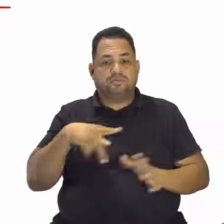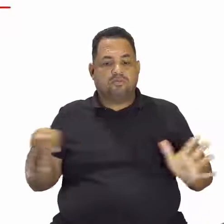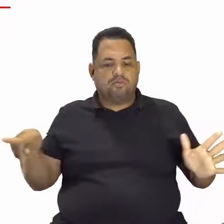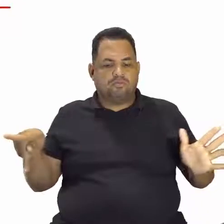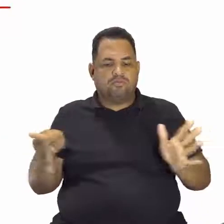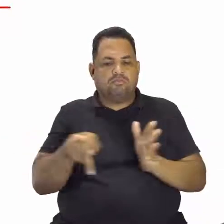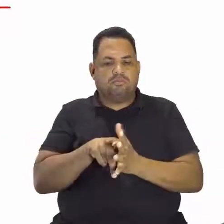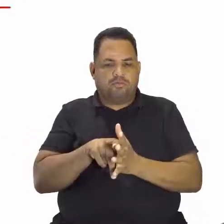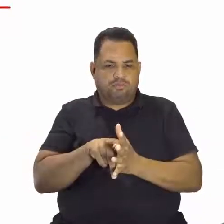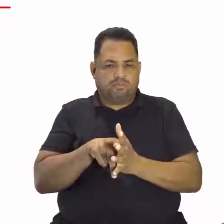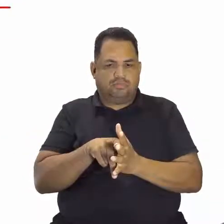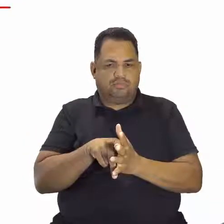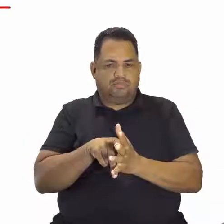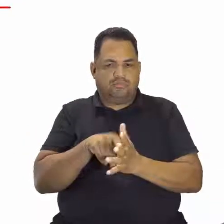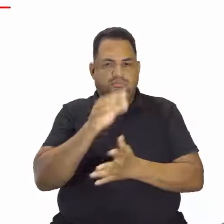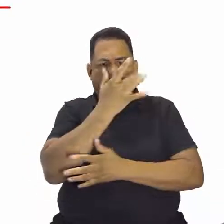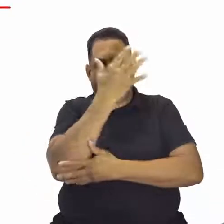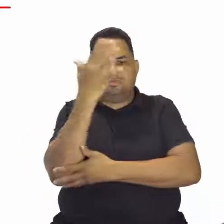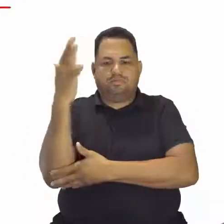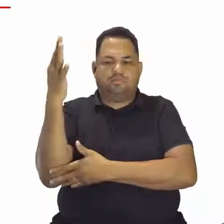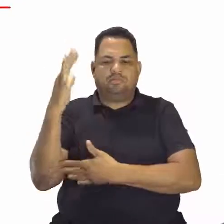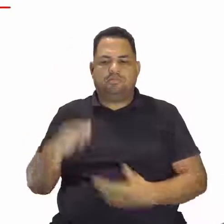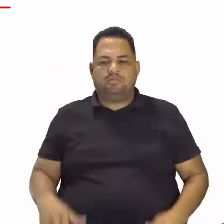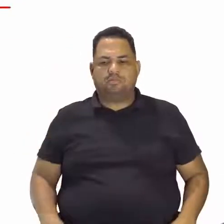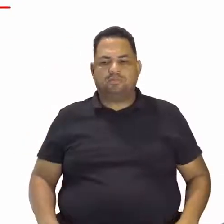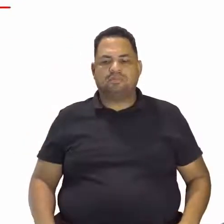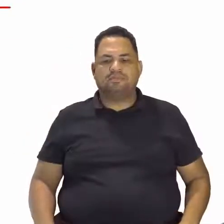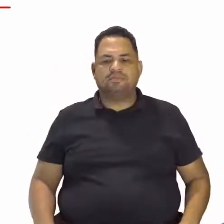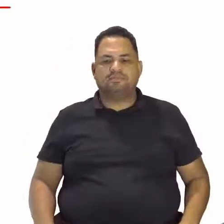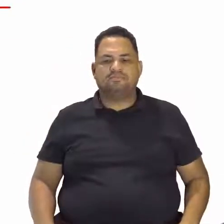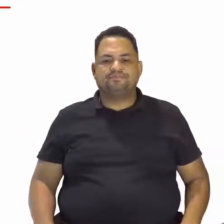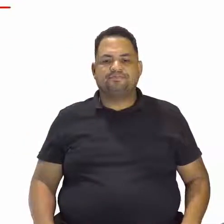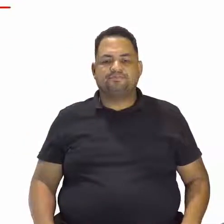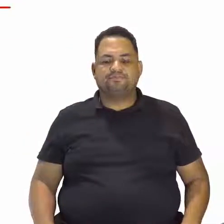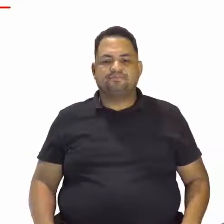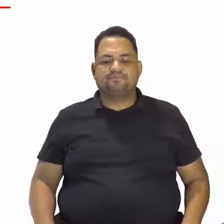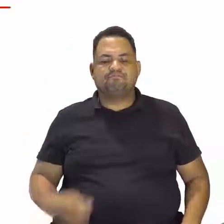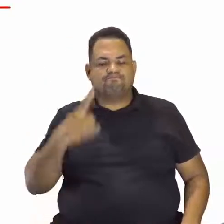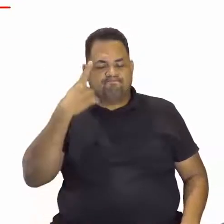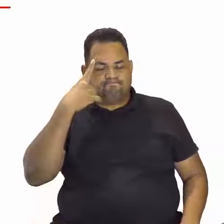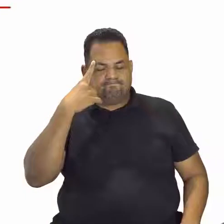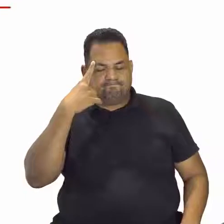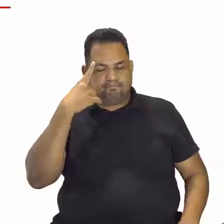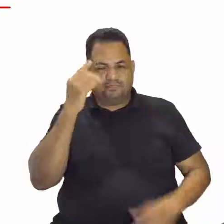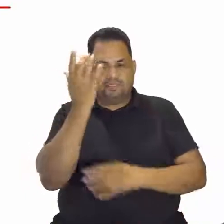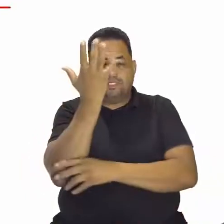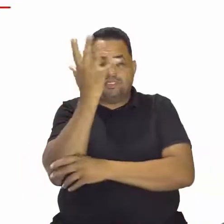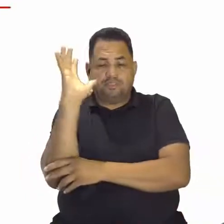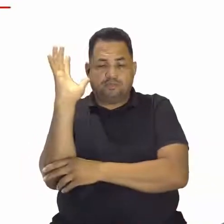Isso aí é essencial, gente. É essencial a gente pensar que elas colaboram